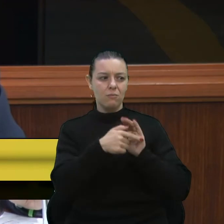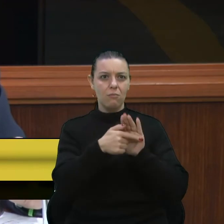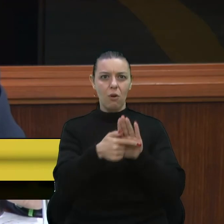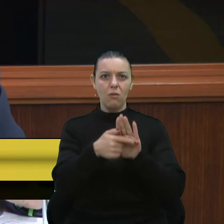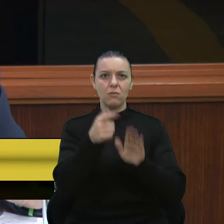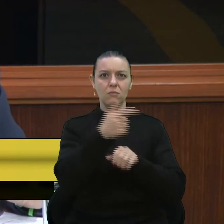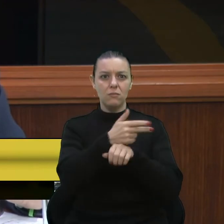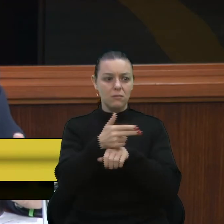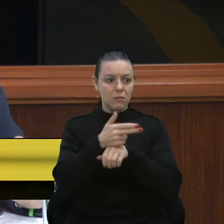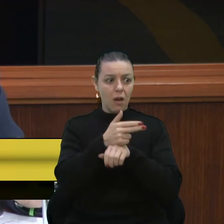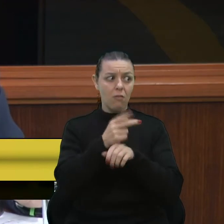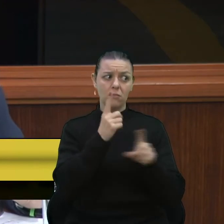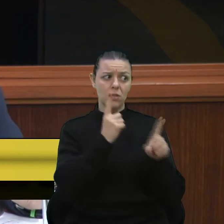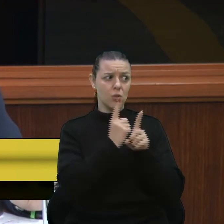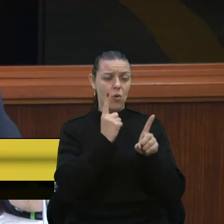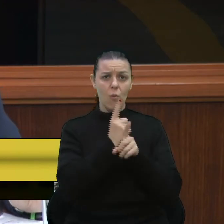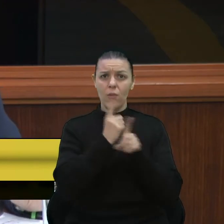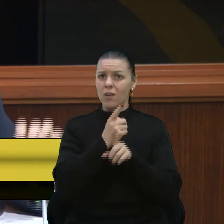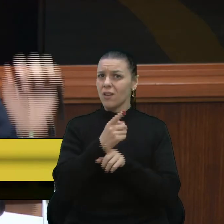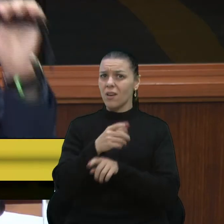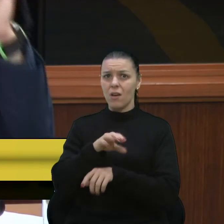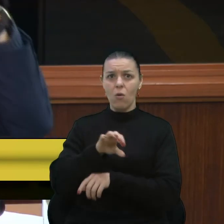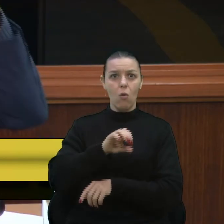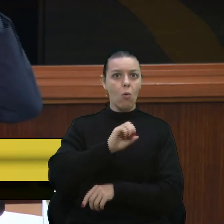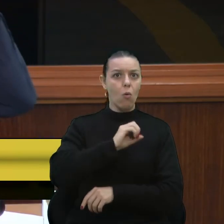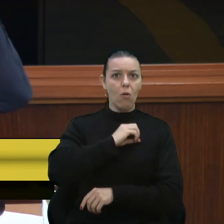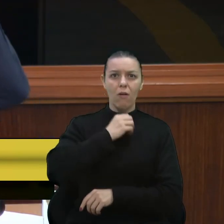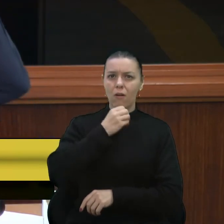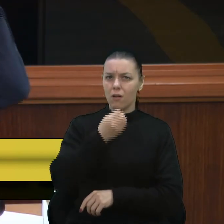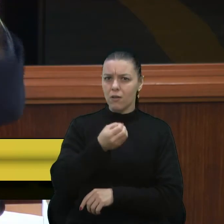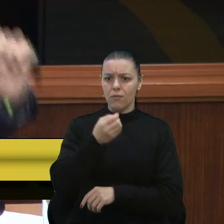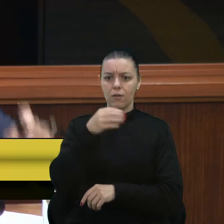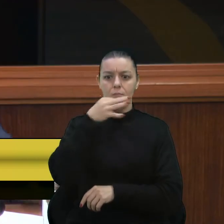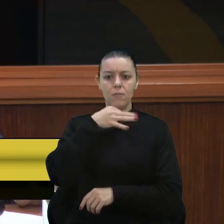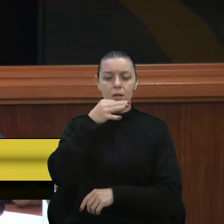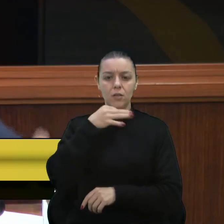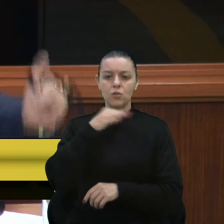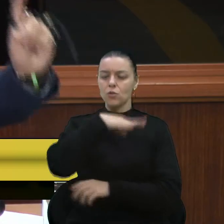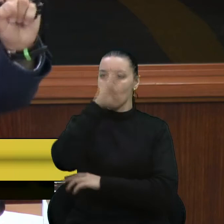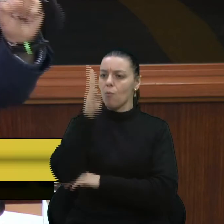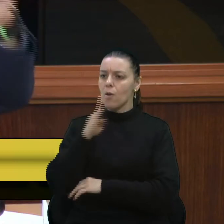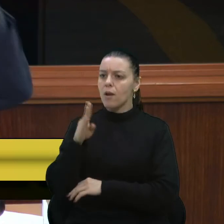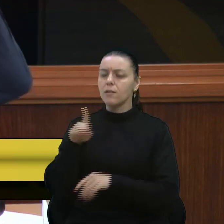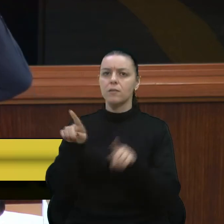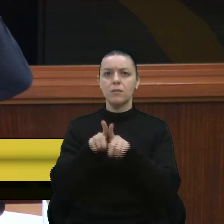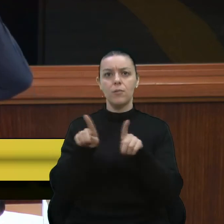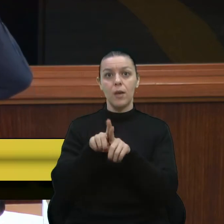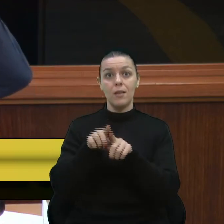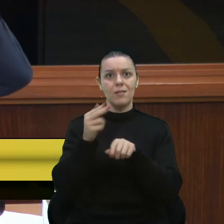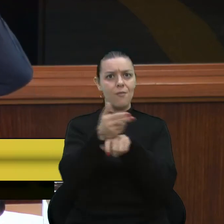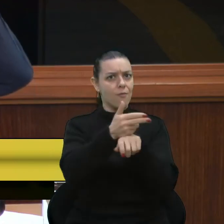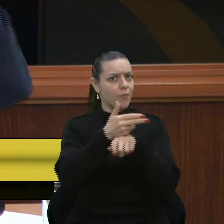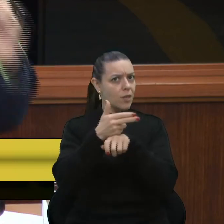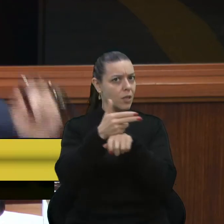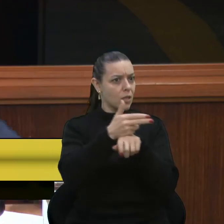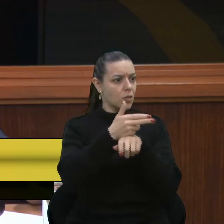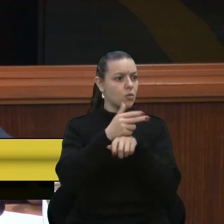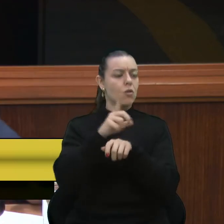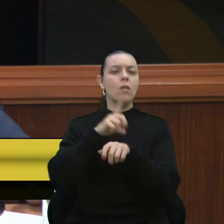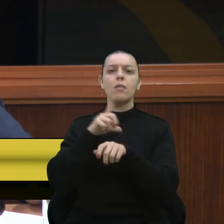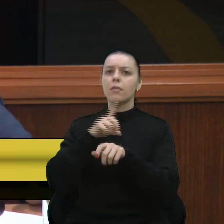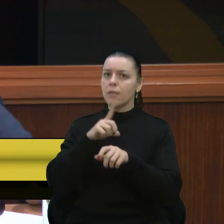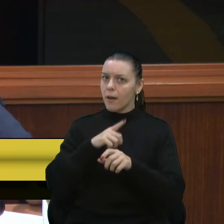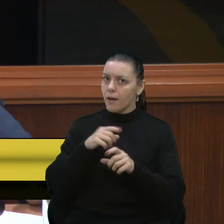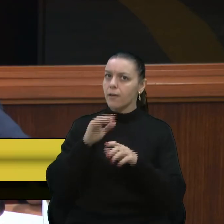penalizado, tem que ser descoberto. Esse é um péssimo exemplo, não só para Caxias, mas para o Brasil. Esse vídeo está circulando em muitas redes